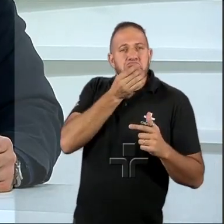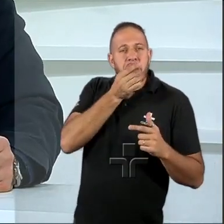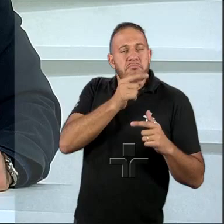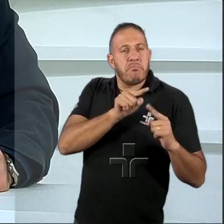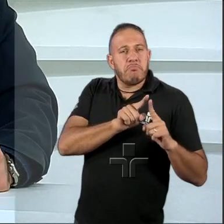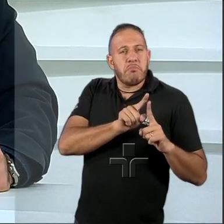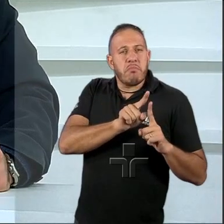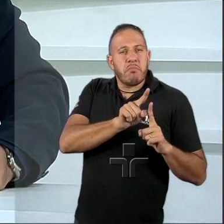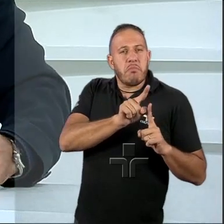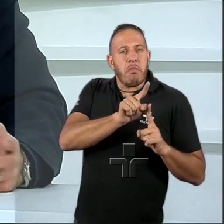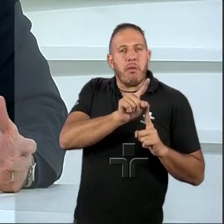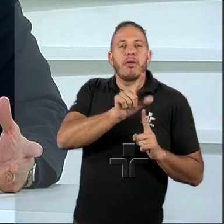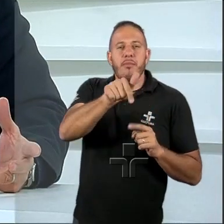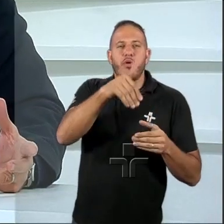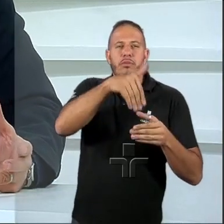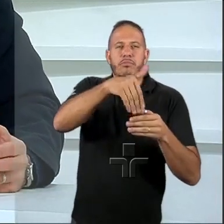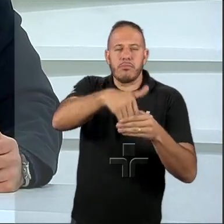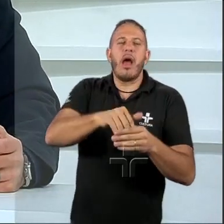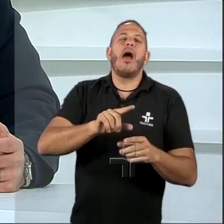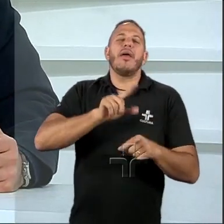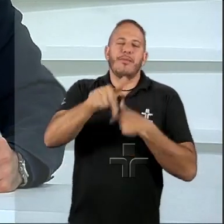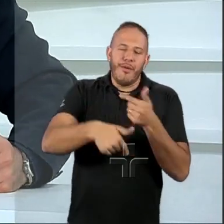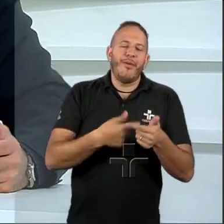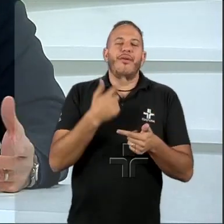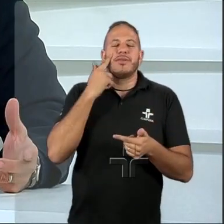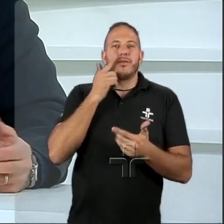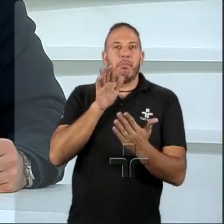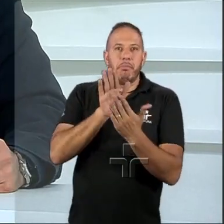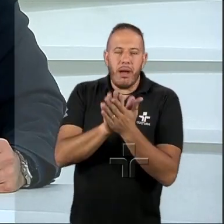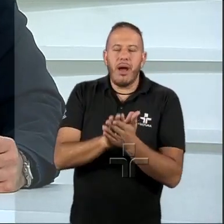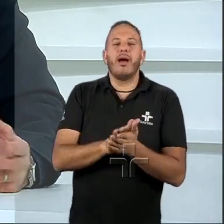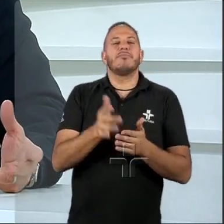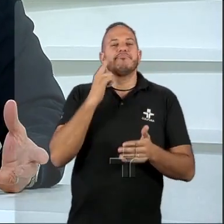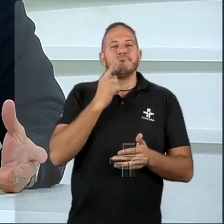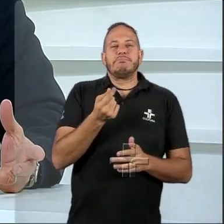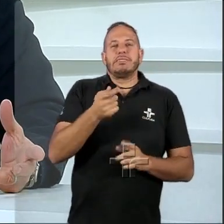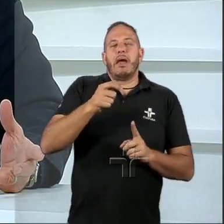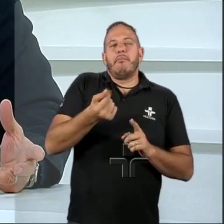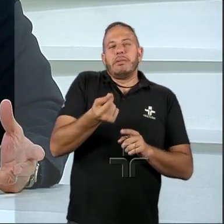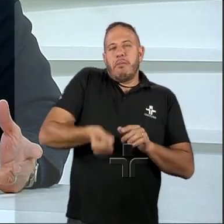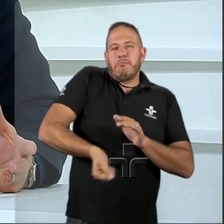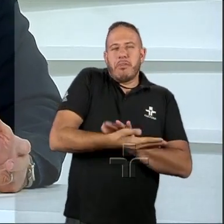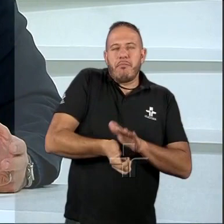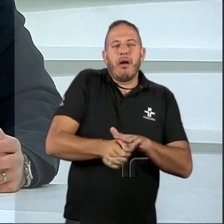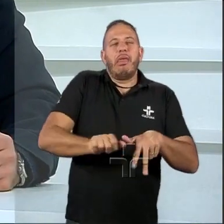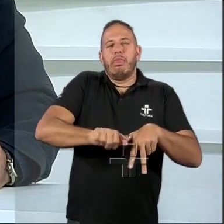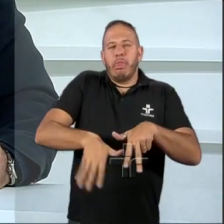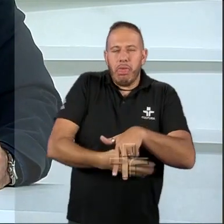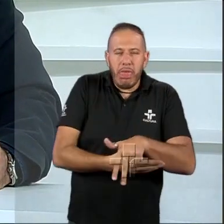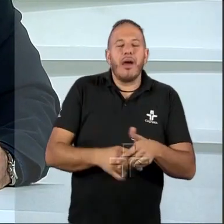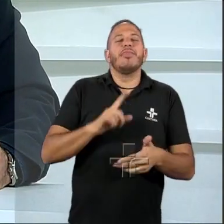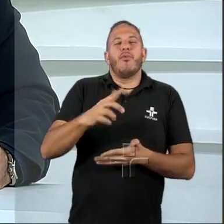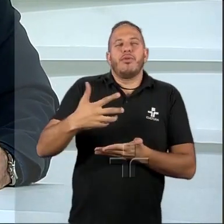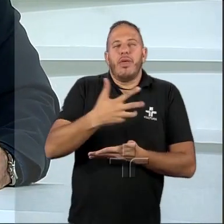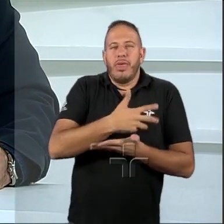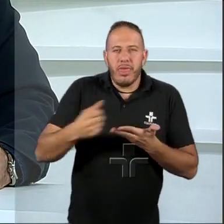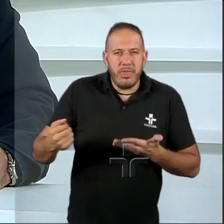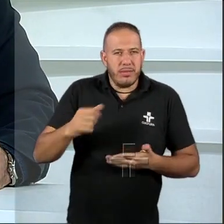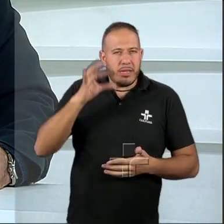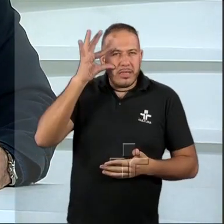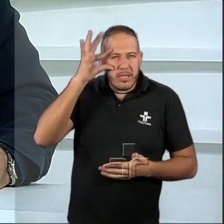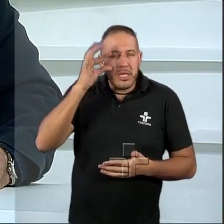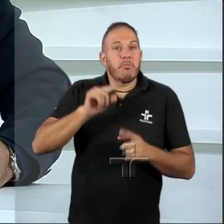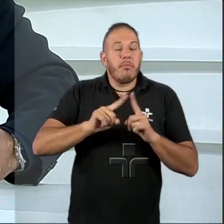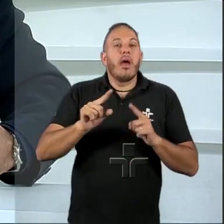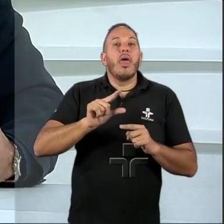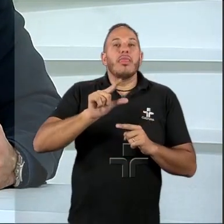subsequentes. Vem os escândalos de corrupção, vem o mensalão, vem o descalabro do governo Dilma e aí,